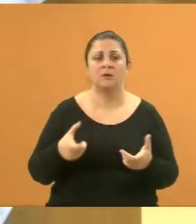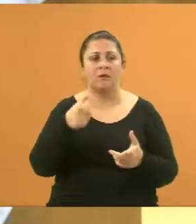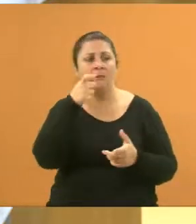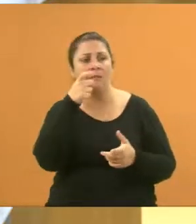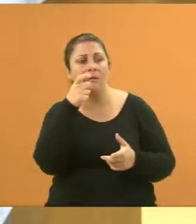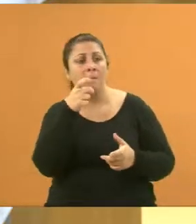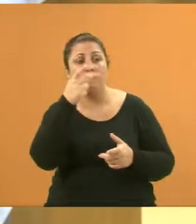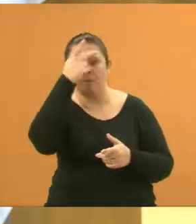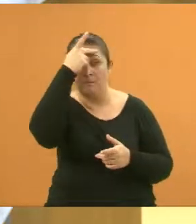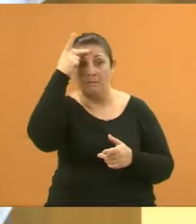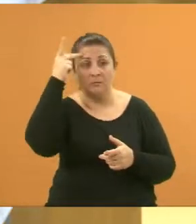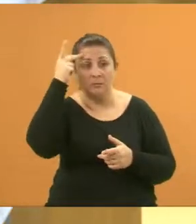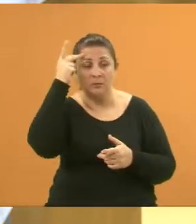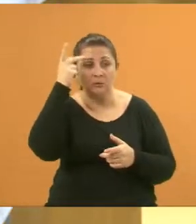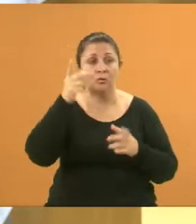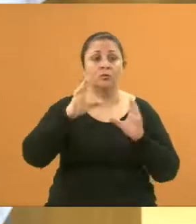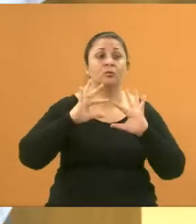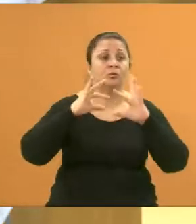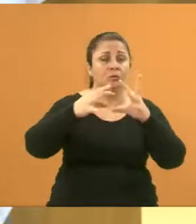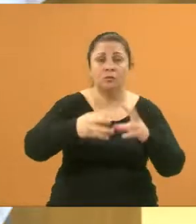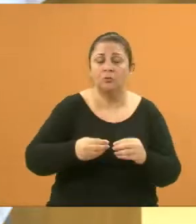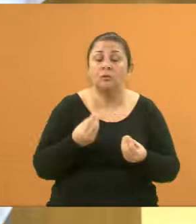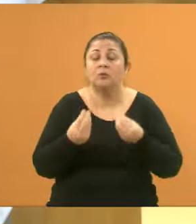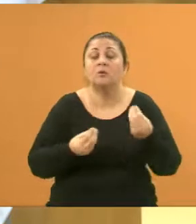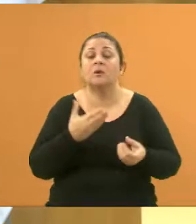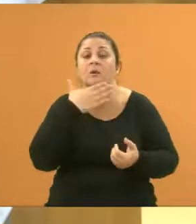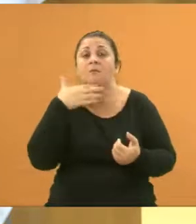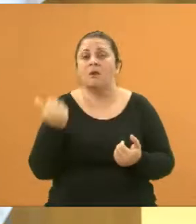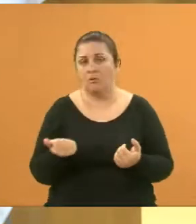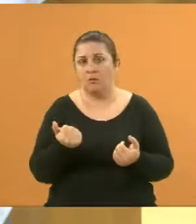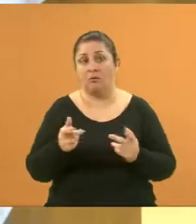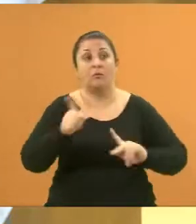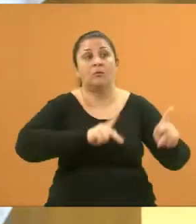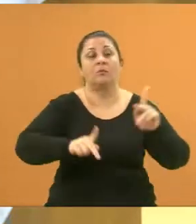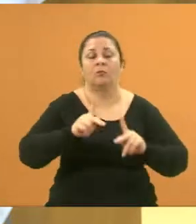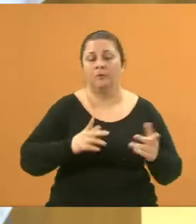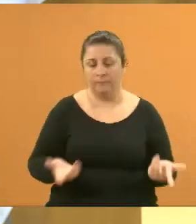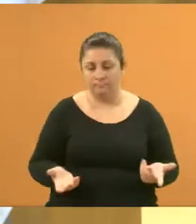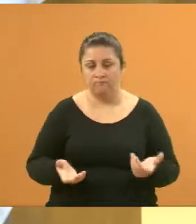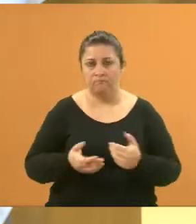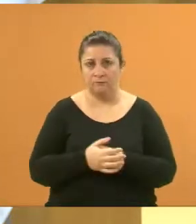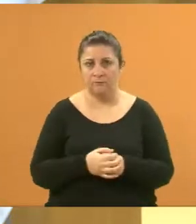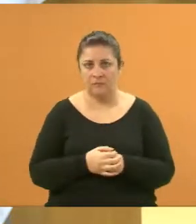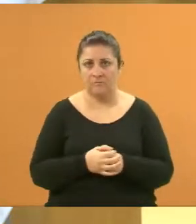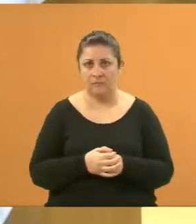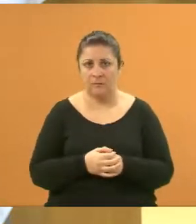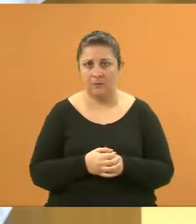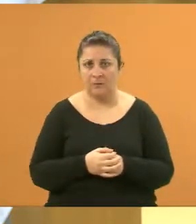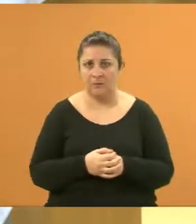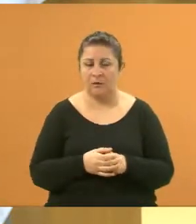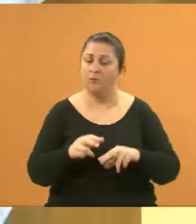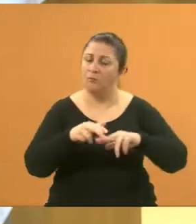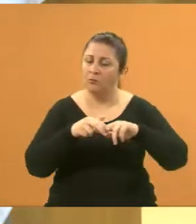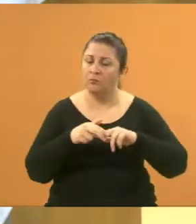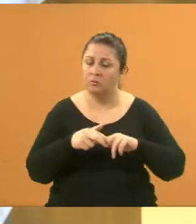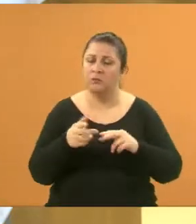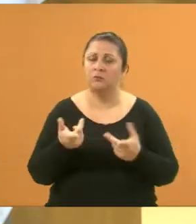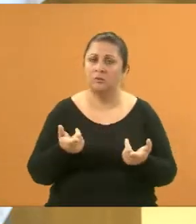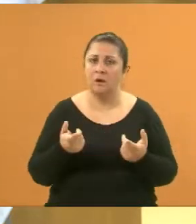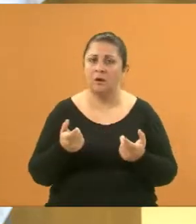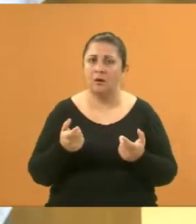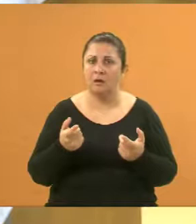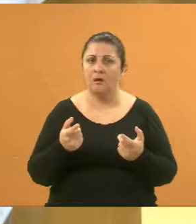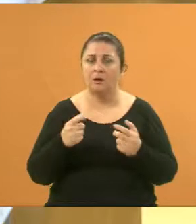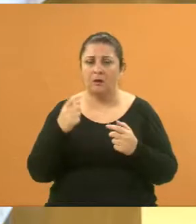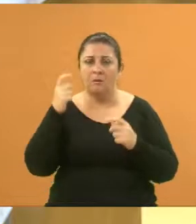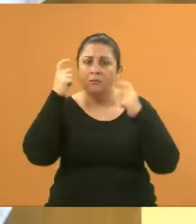comum, fazendo o que for melhor e mais útil ao interesse público, sendo esta a intenção da presente lei complementar,